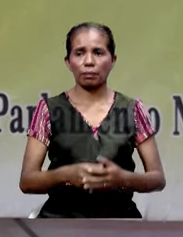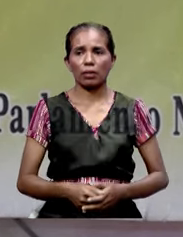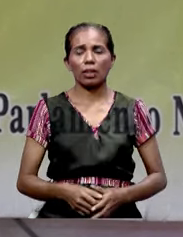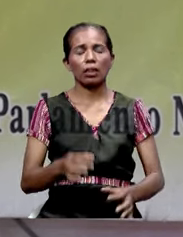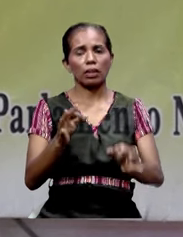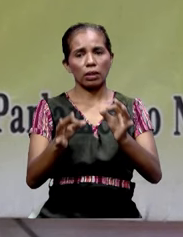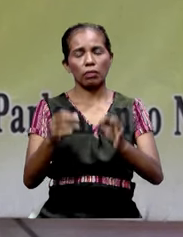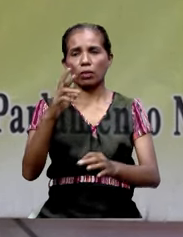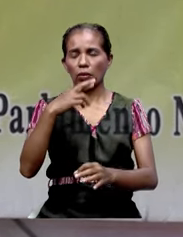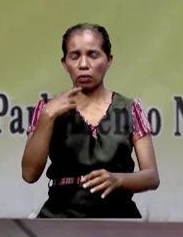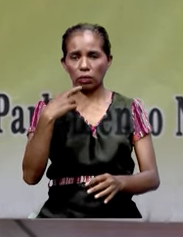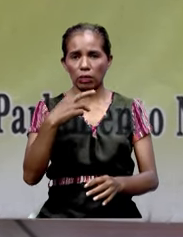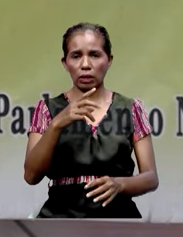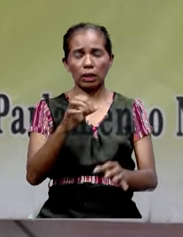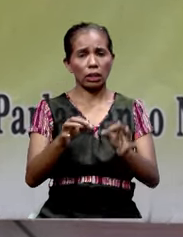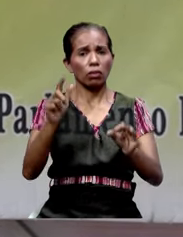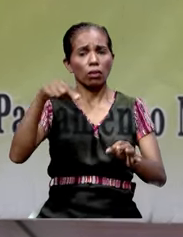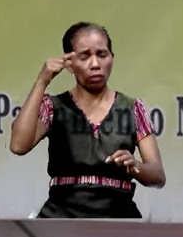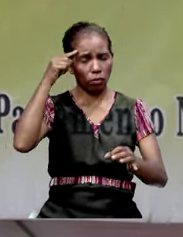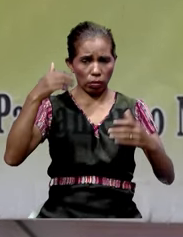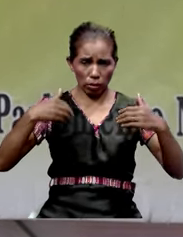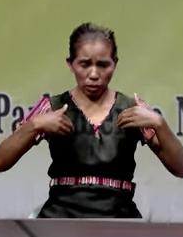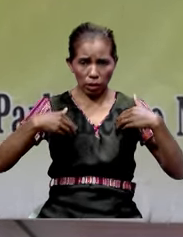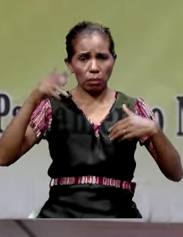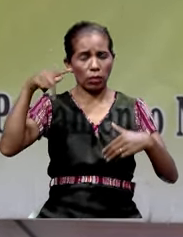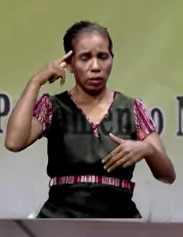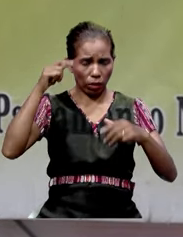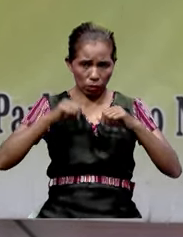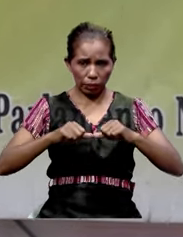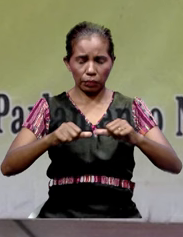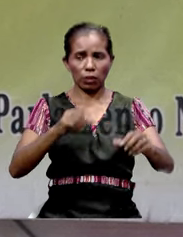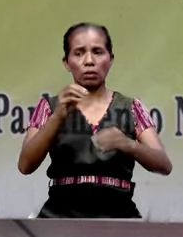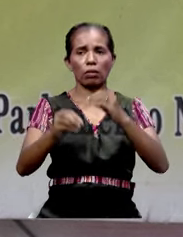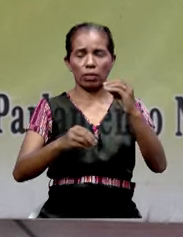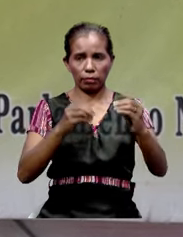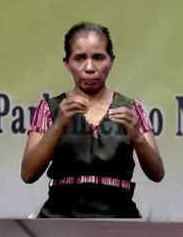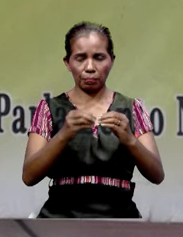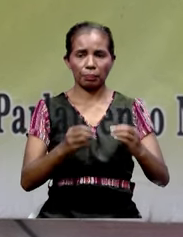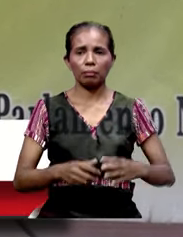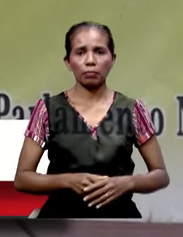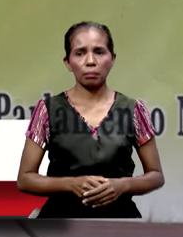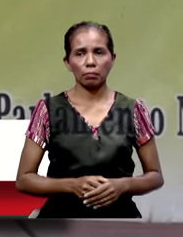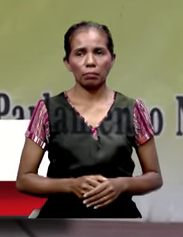governo e a política ato continua, não significa que a